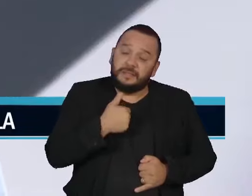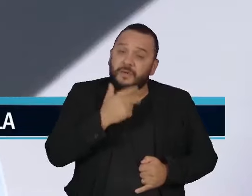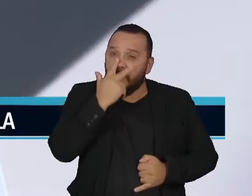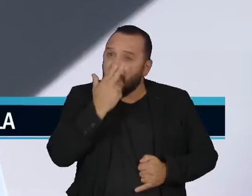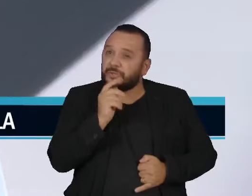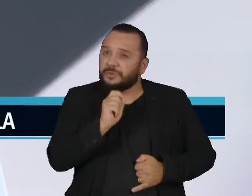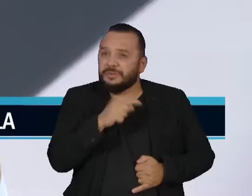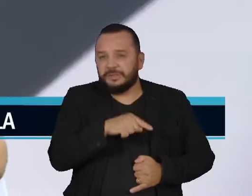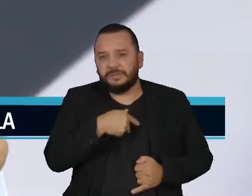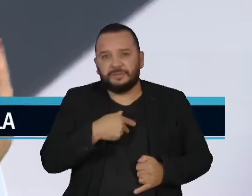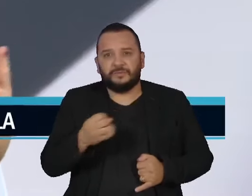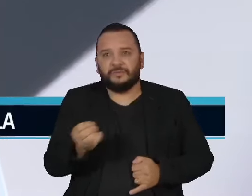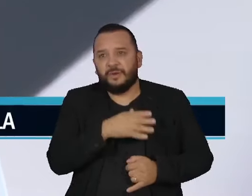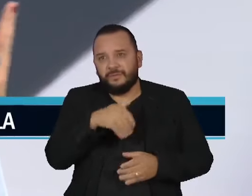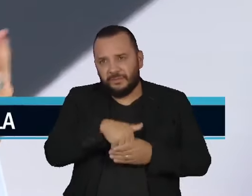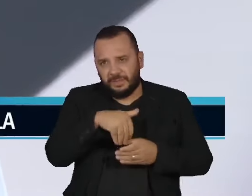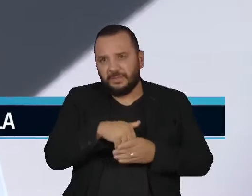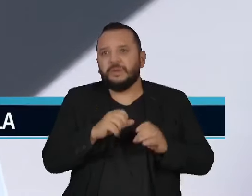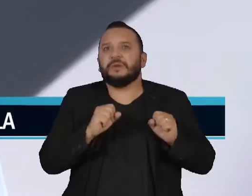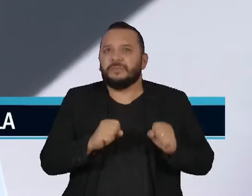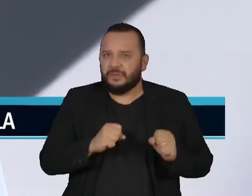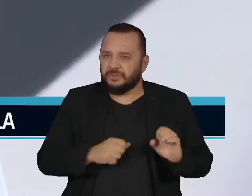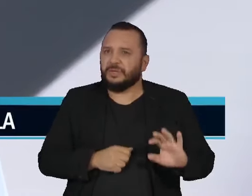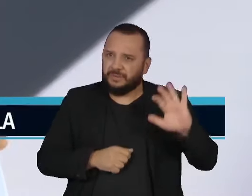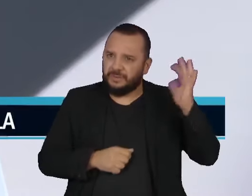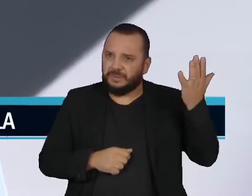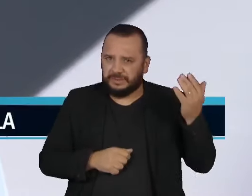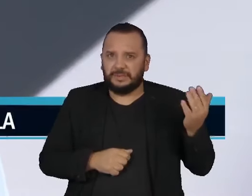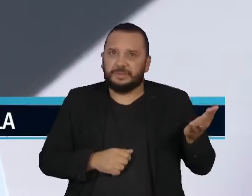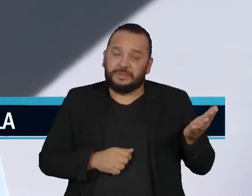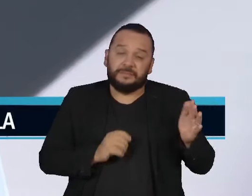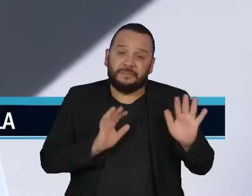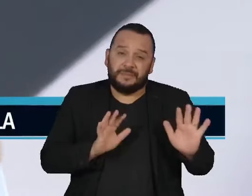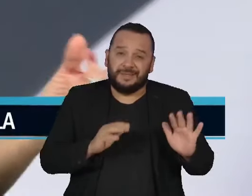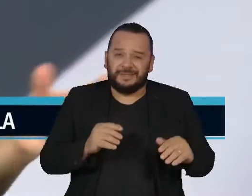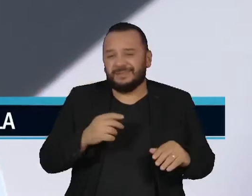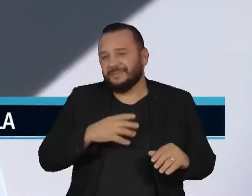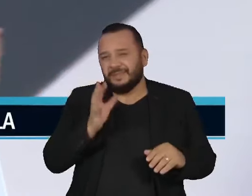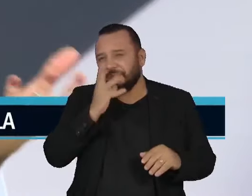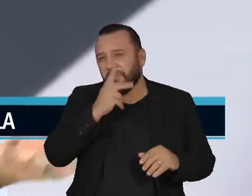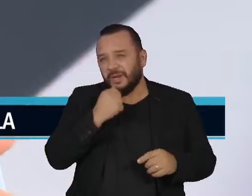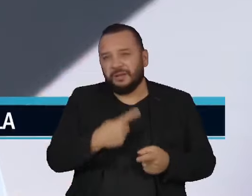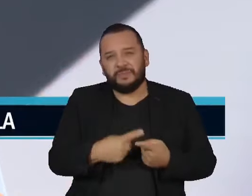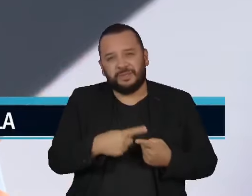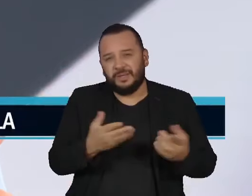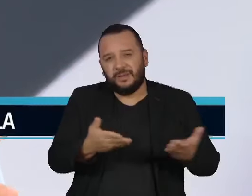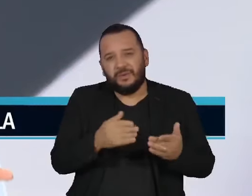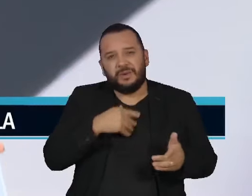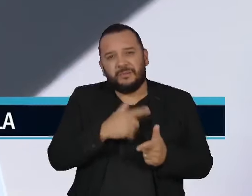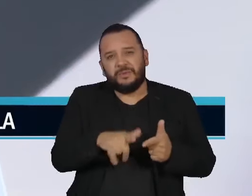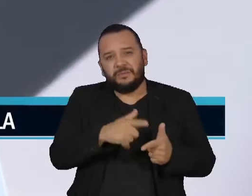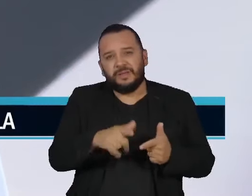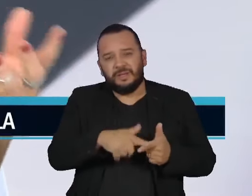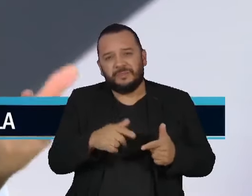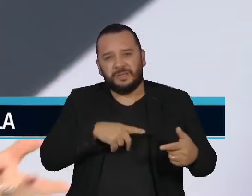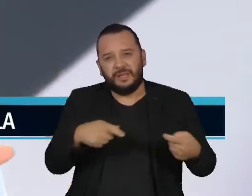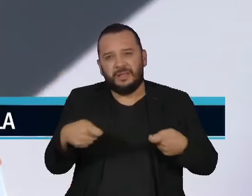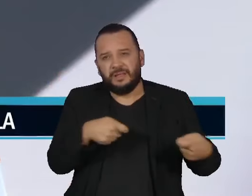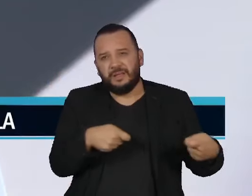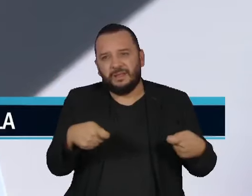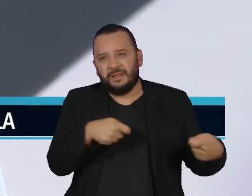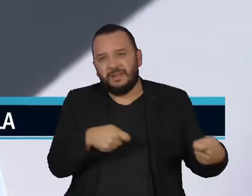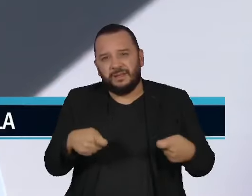de ter novas eleições, elas até poderiam ter algum sentido, mas vai ser muito lá na frente, porque primeiro agora eu tenho uma crise colocada, eu preciso